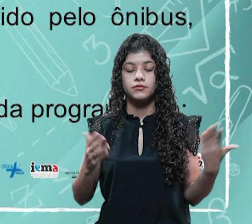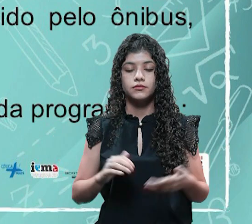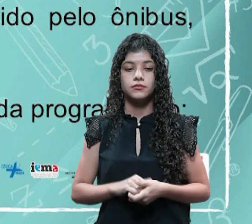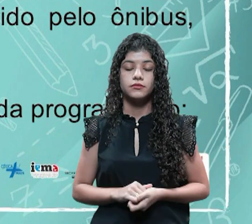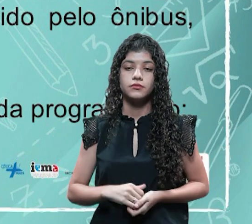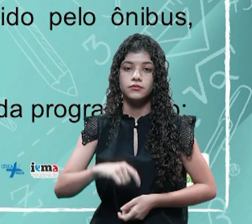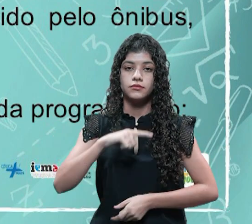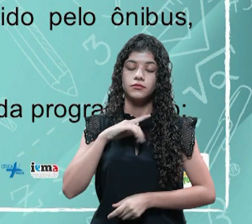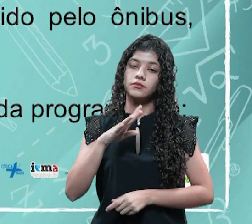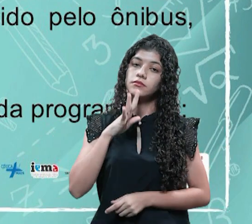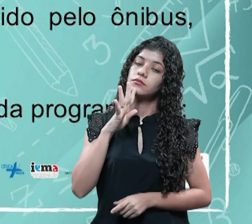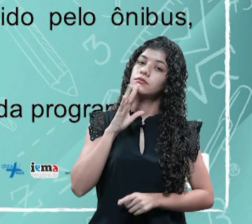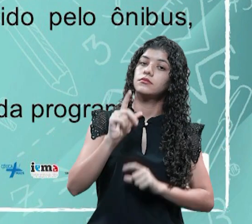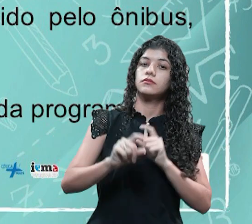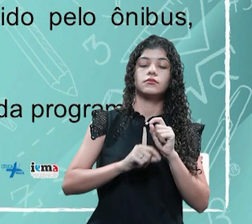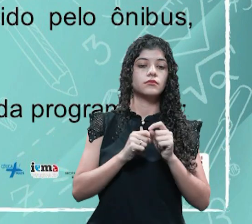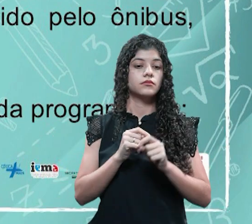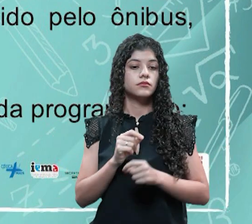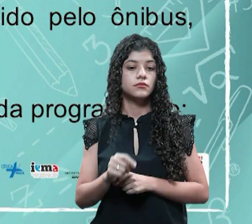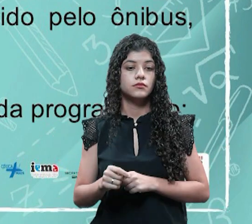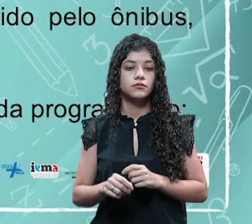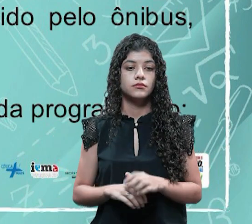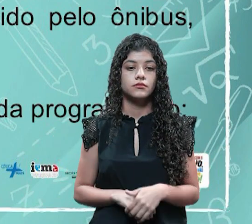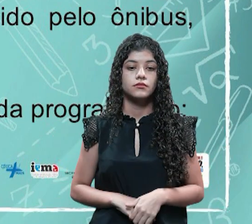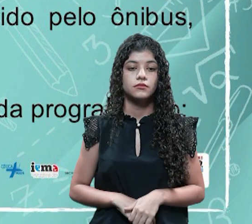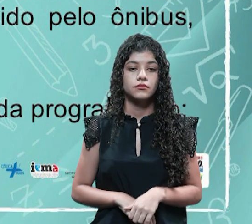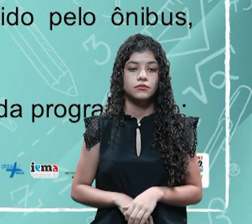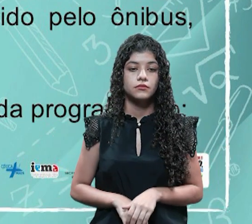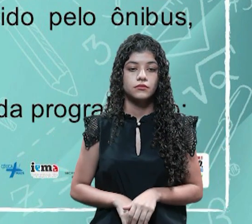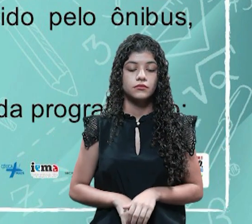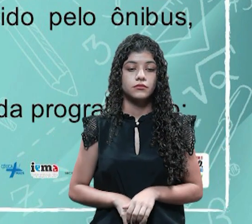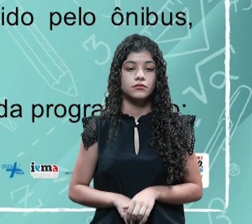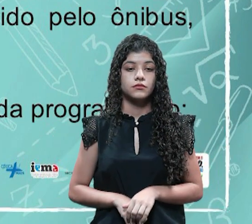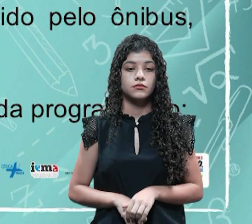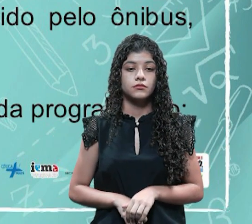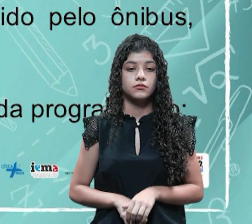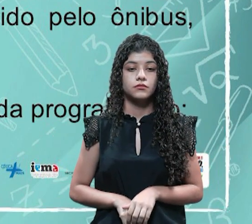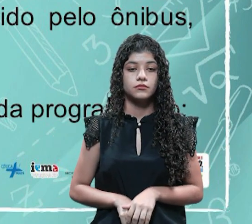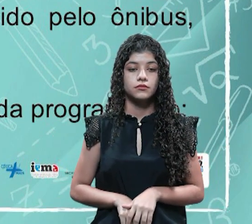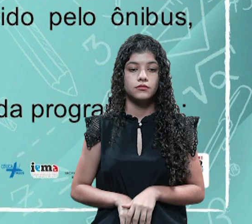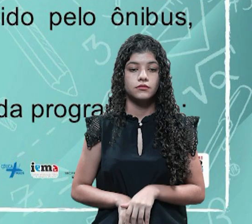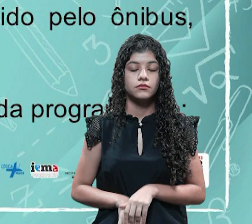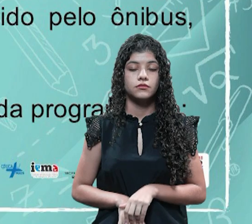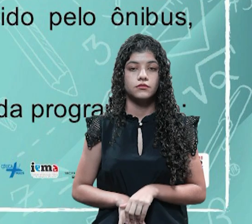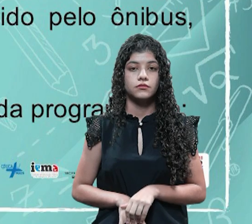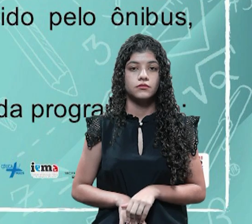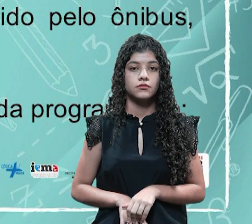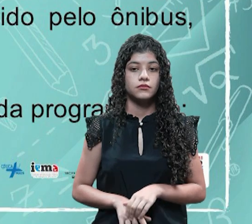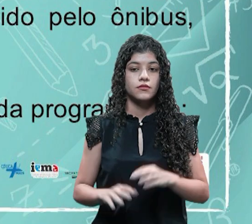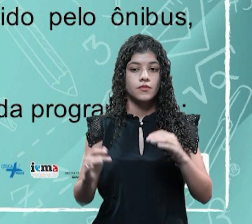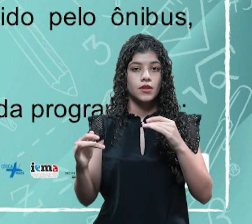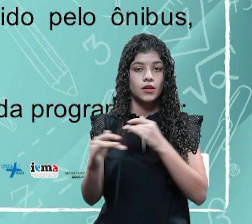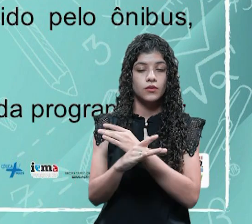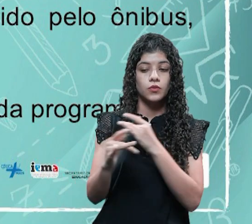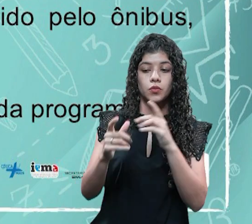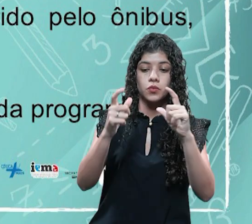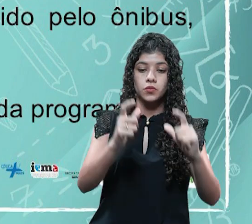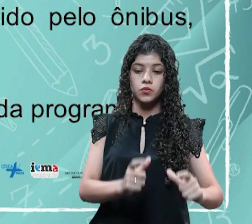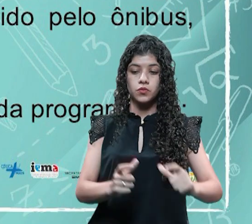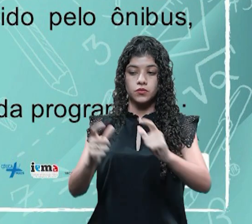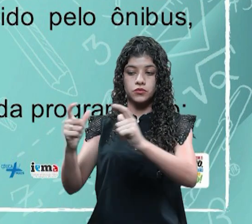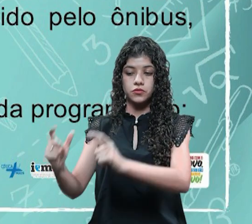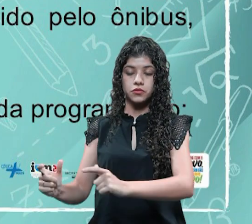cultural e turística, ter conhecimento do itinerário, qual é o itinerário que eu tenho, a ser percorrido